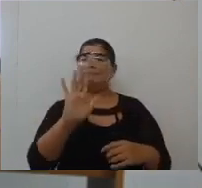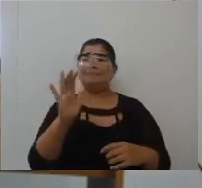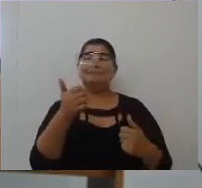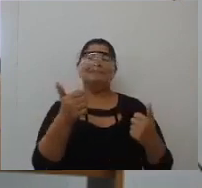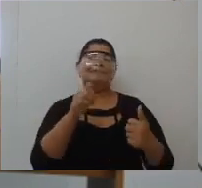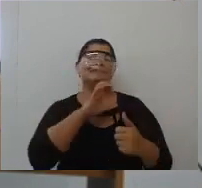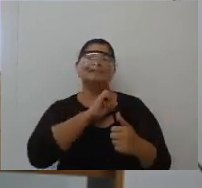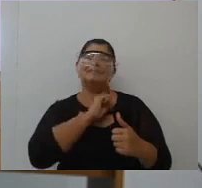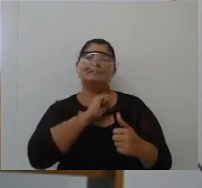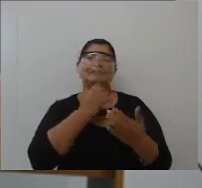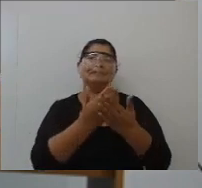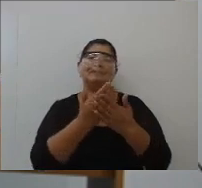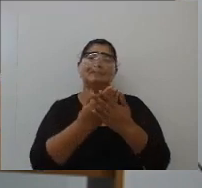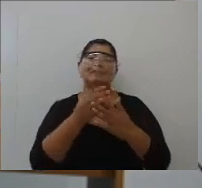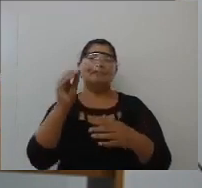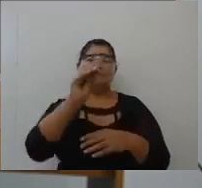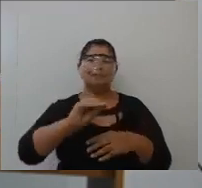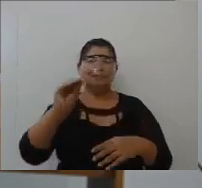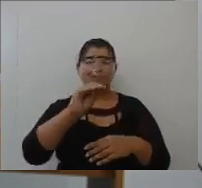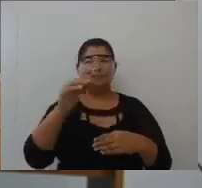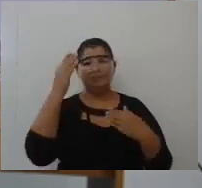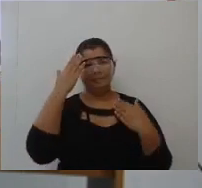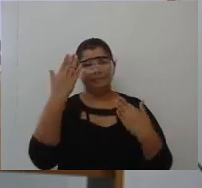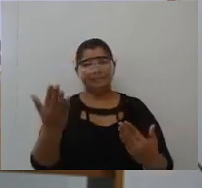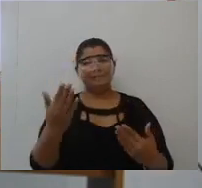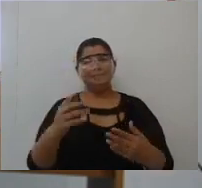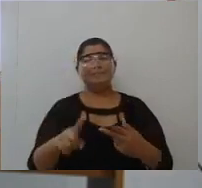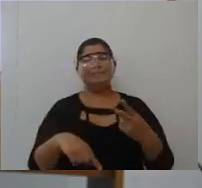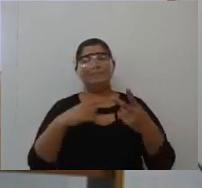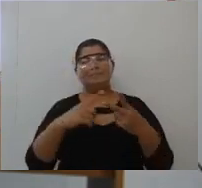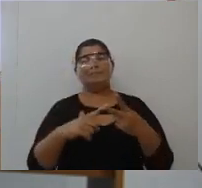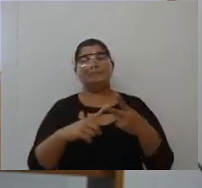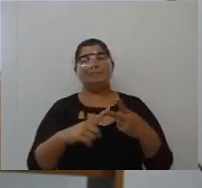aulas. Um cheiro para você, Jéssica, obrigado. Deixa eu ver outra